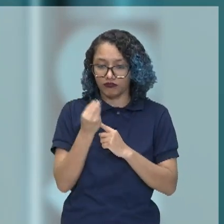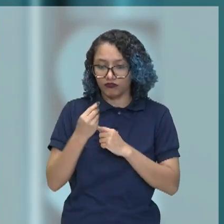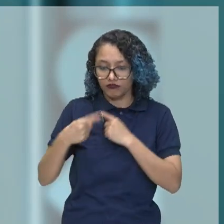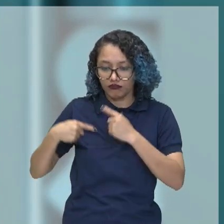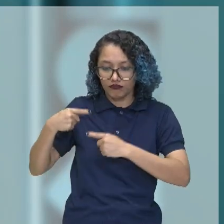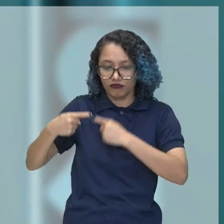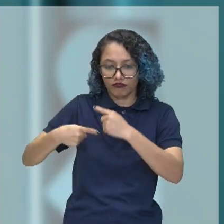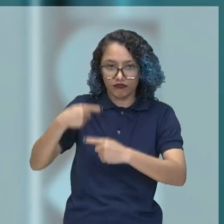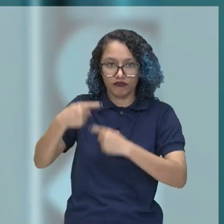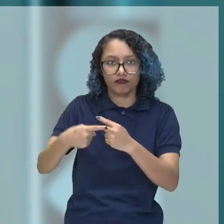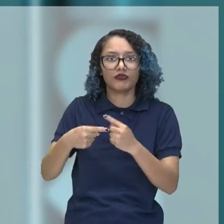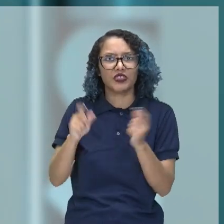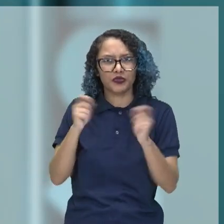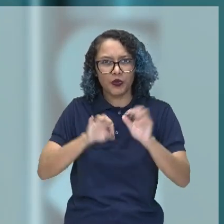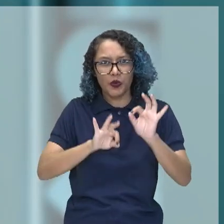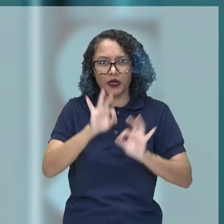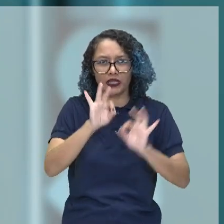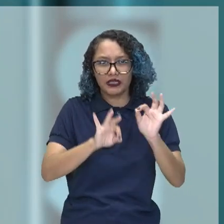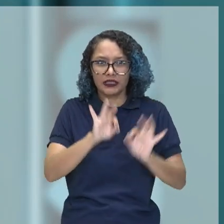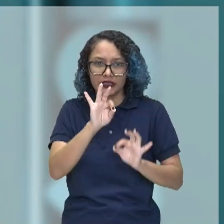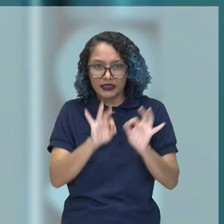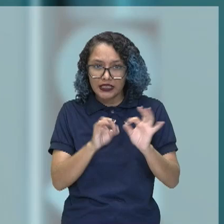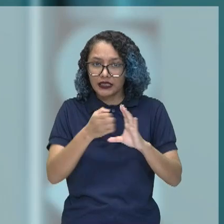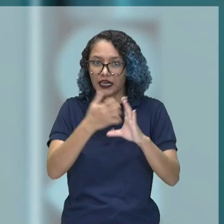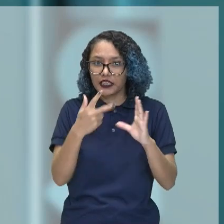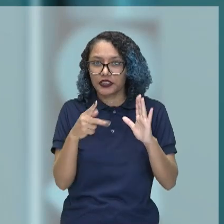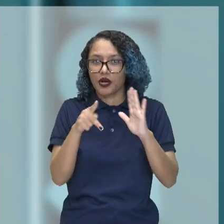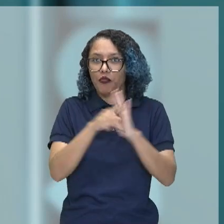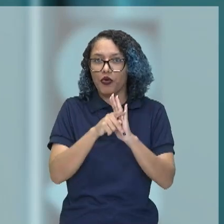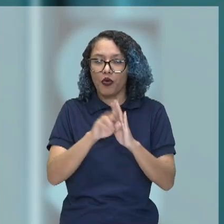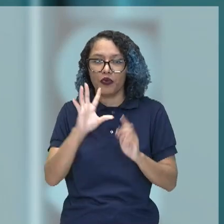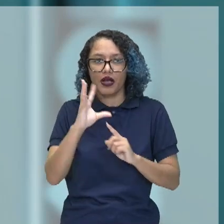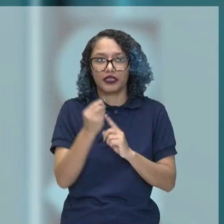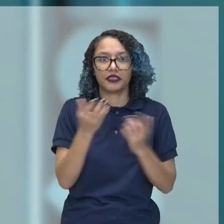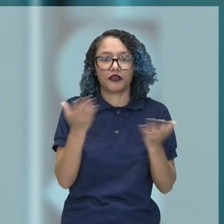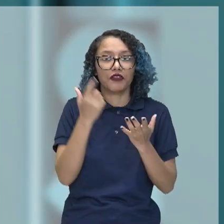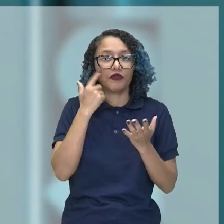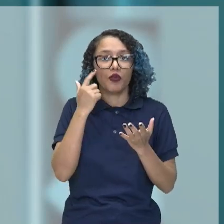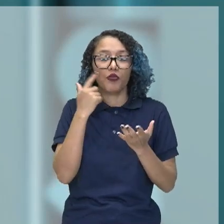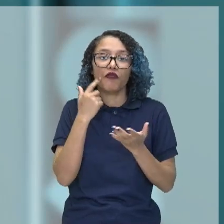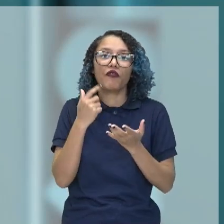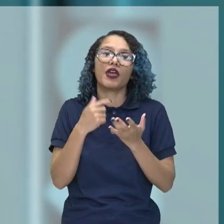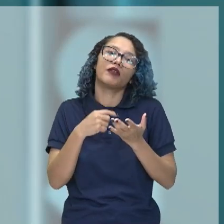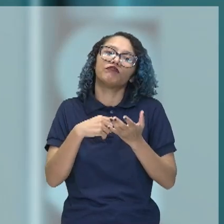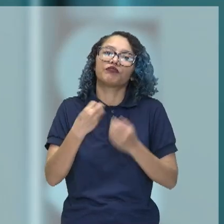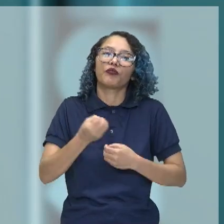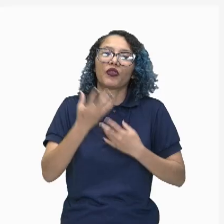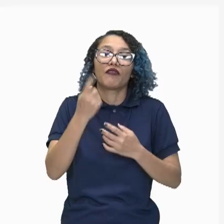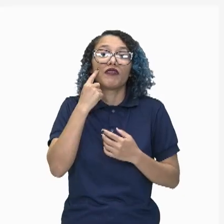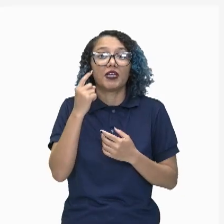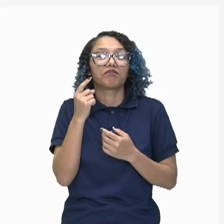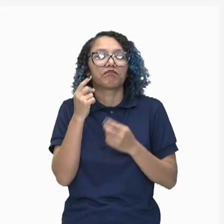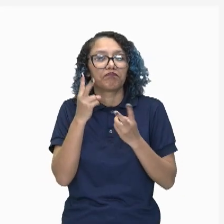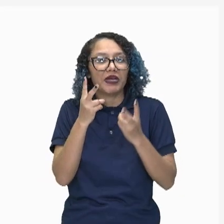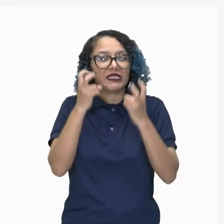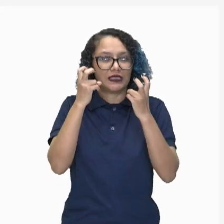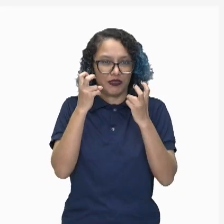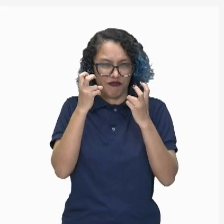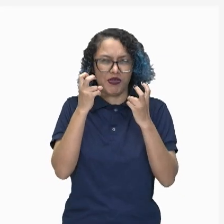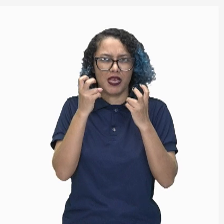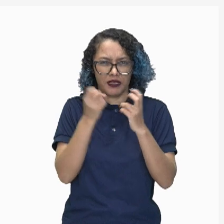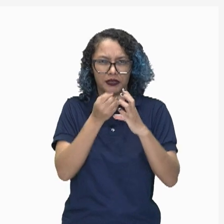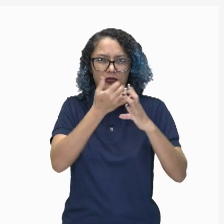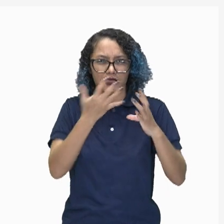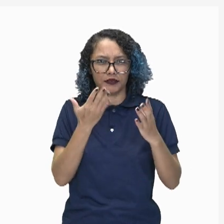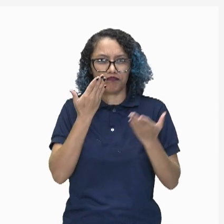mosaico artístico mundial e brasileiro. Observem comigo o poema para ver se a gente consegue identificar esses elementos. Então,